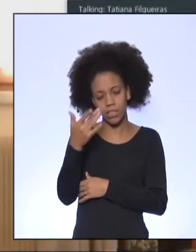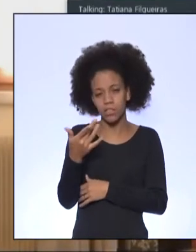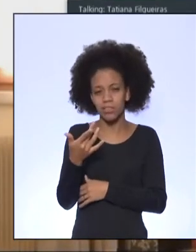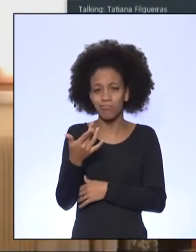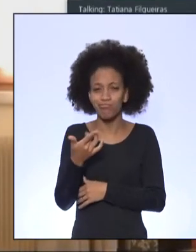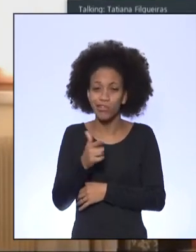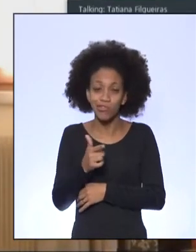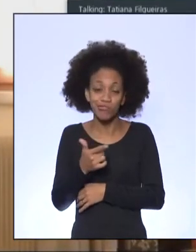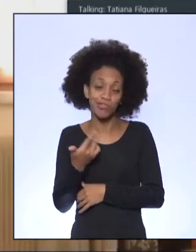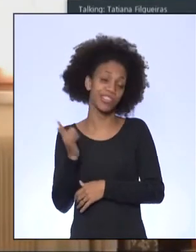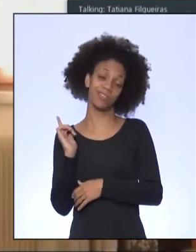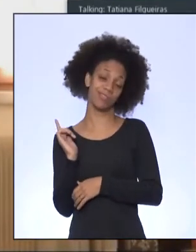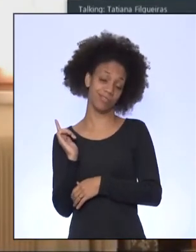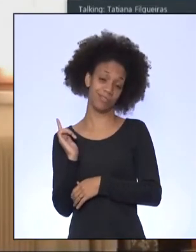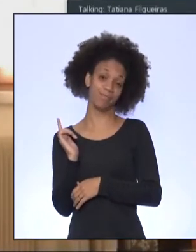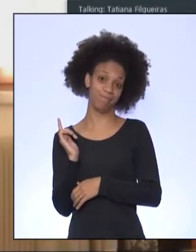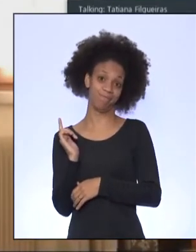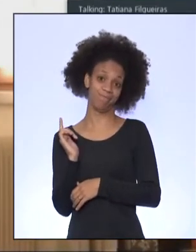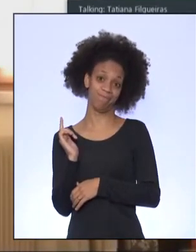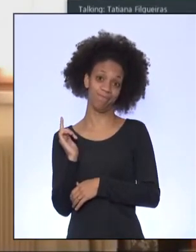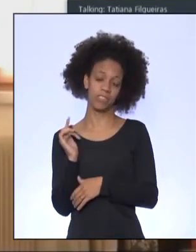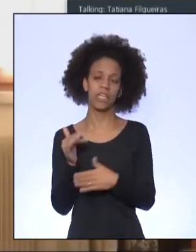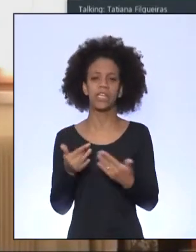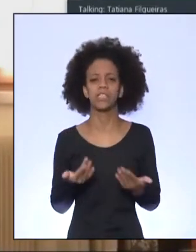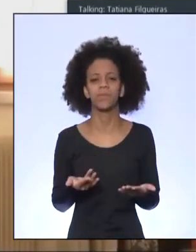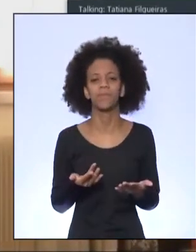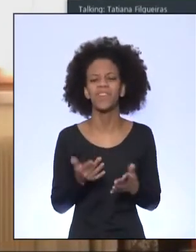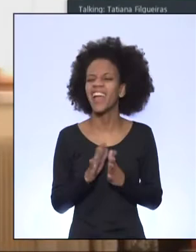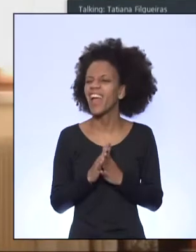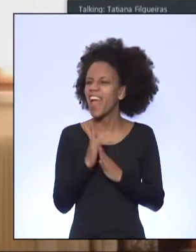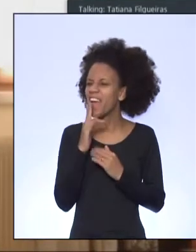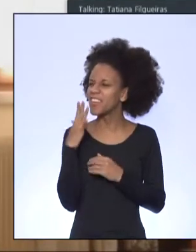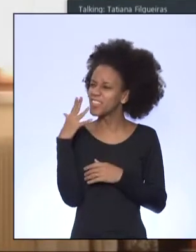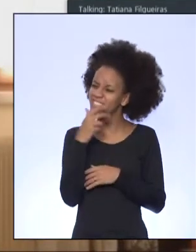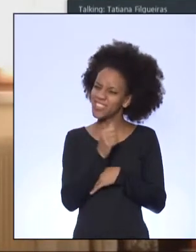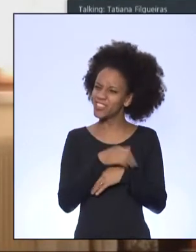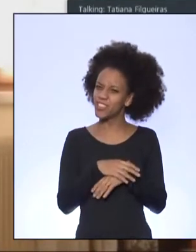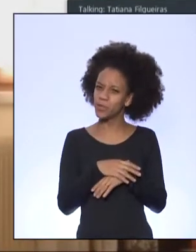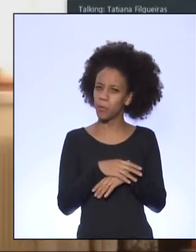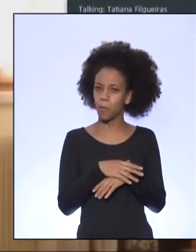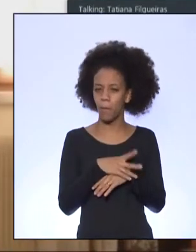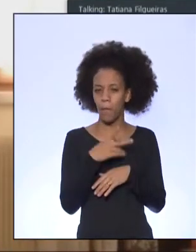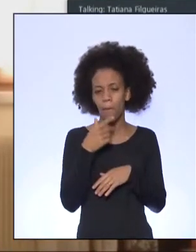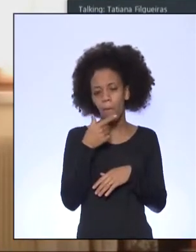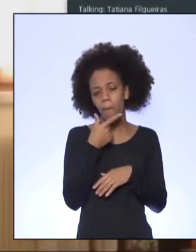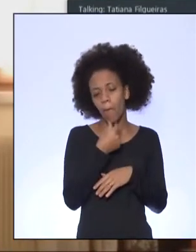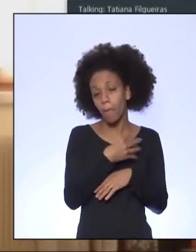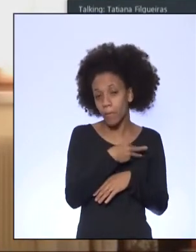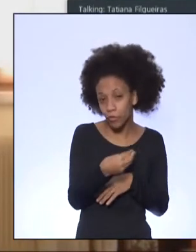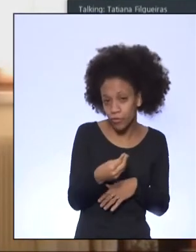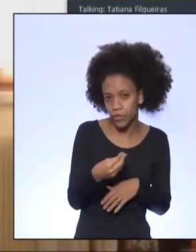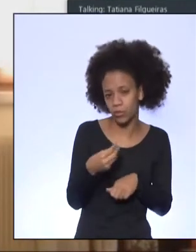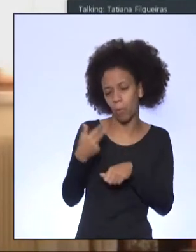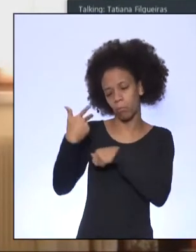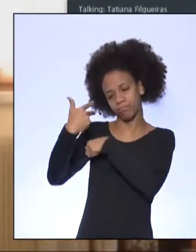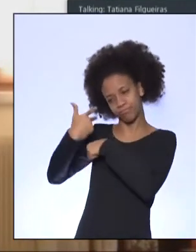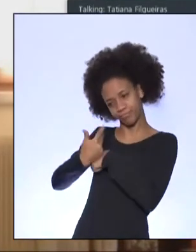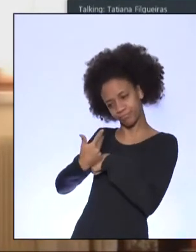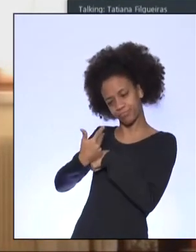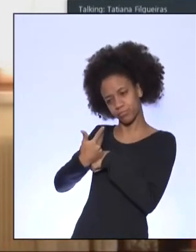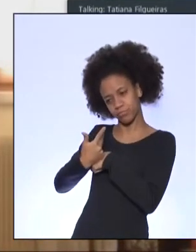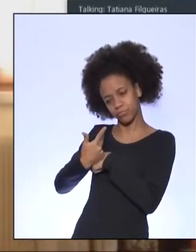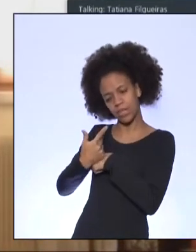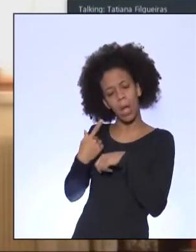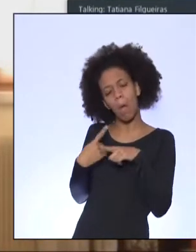tinha consciência, né? Achei bonitinho, outro dia meu filho estava gravando para a professora um áudio contando por que